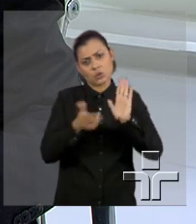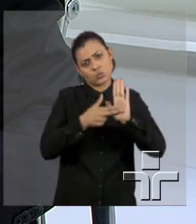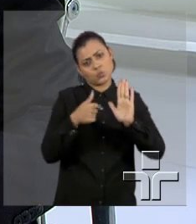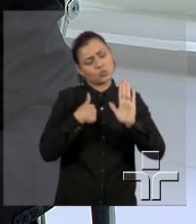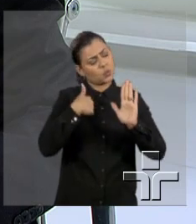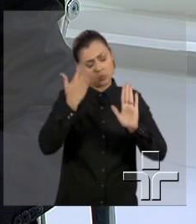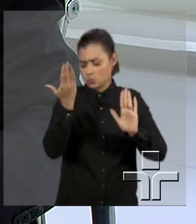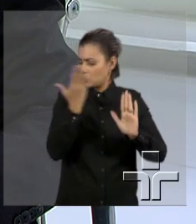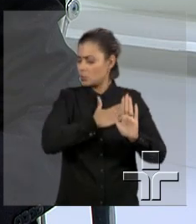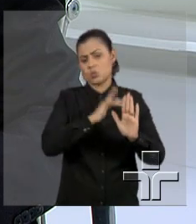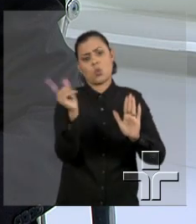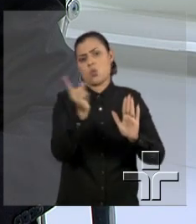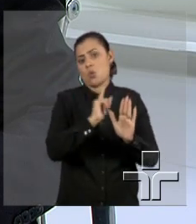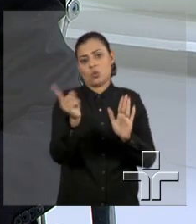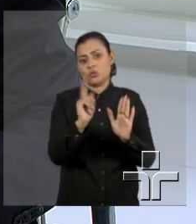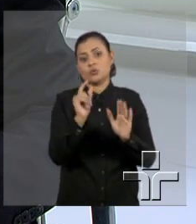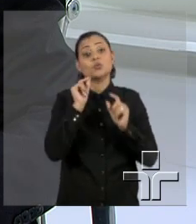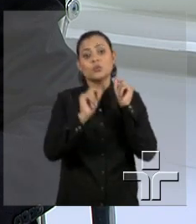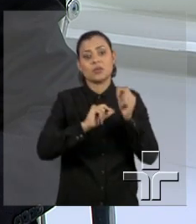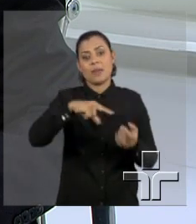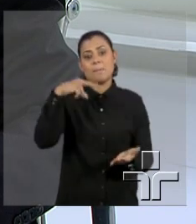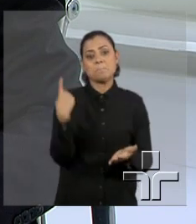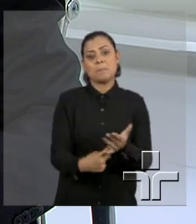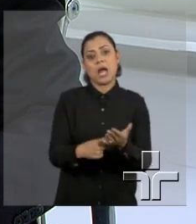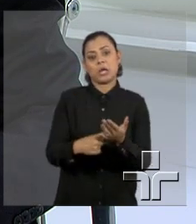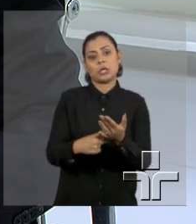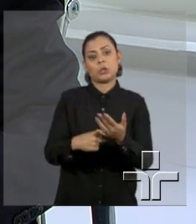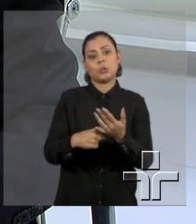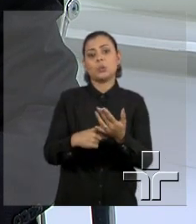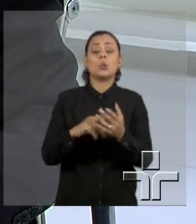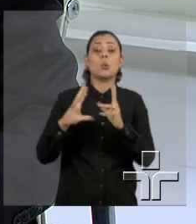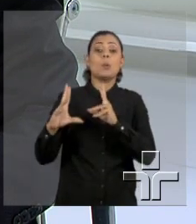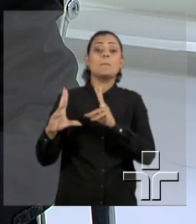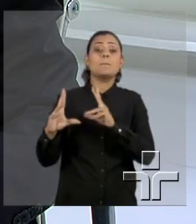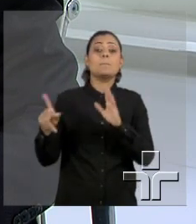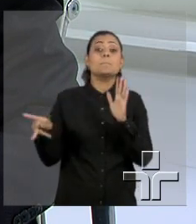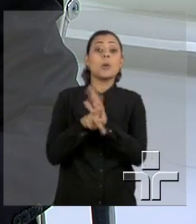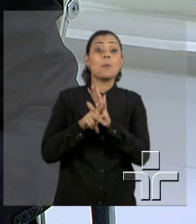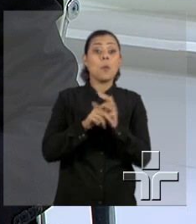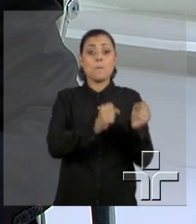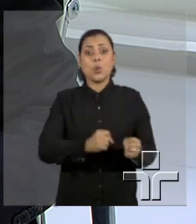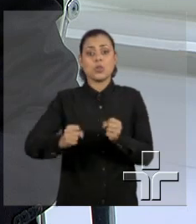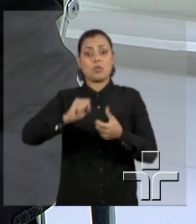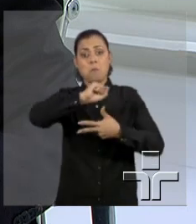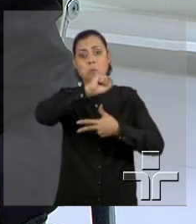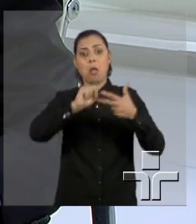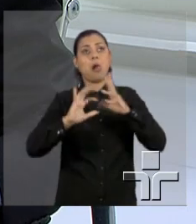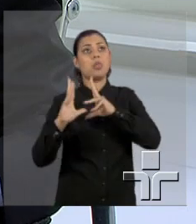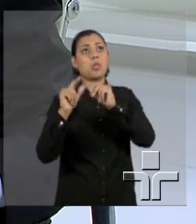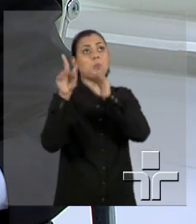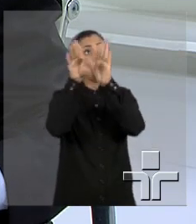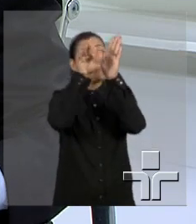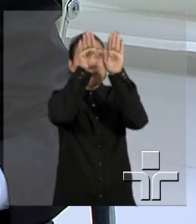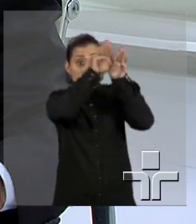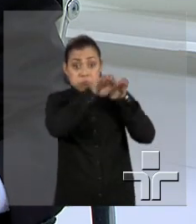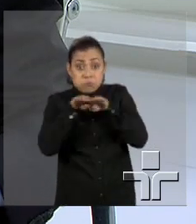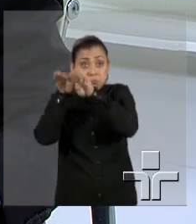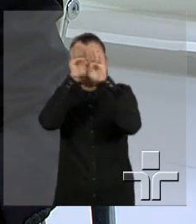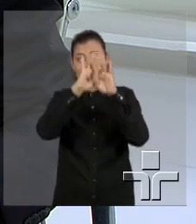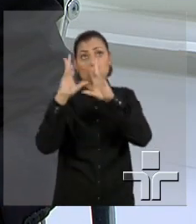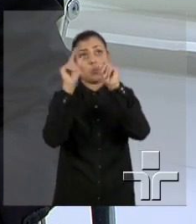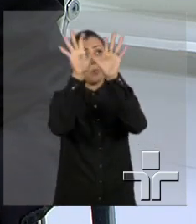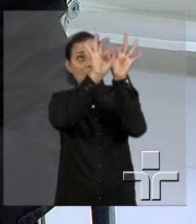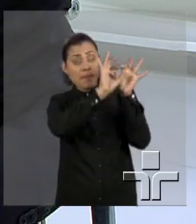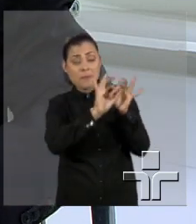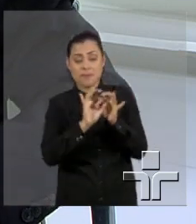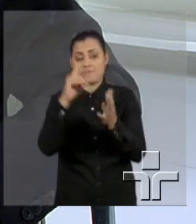dessa expressão pacto dos poderes. Eu acho que também data vênia de entendimento